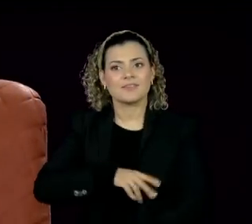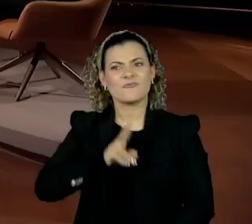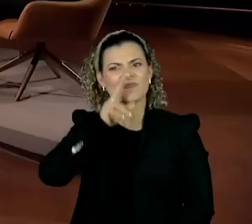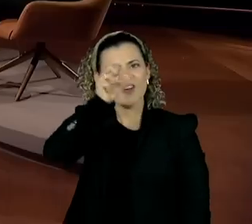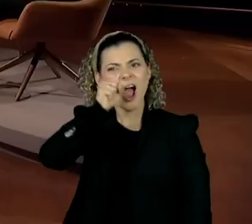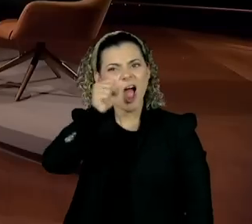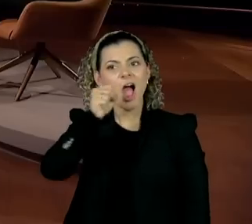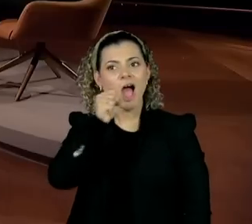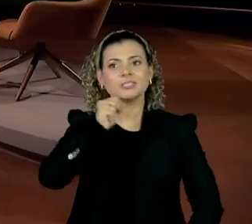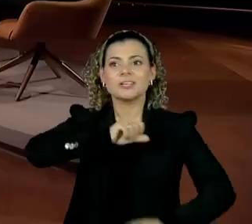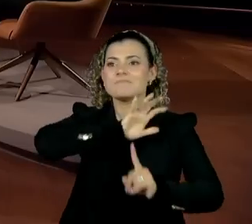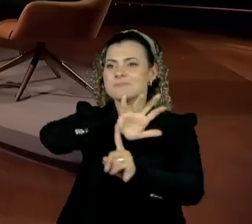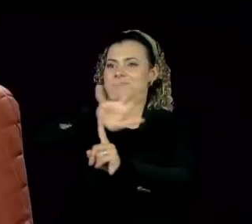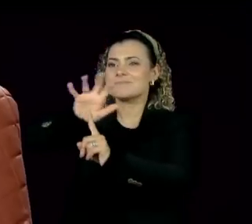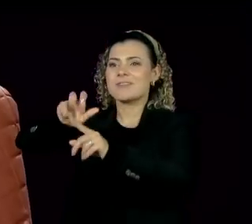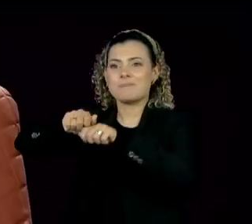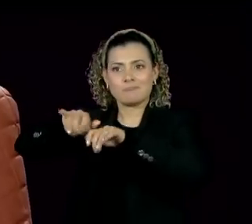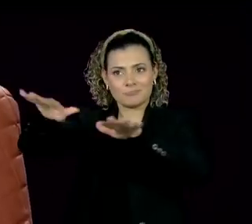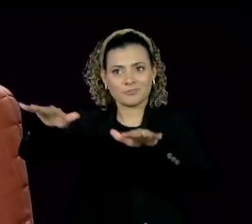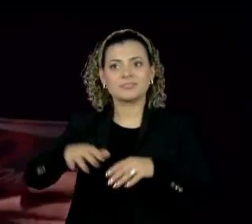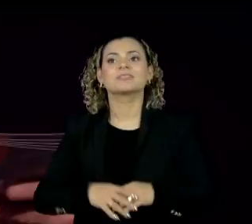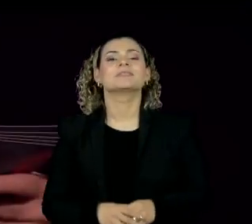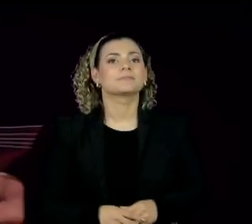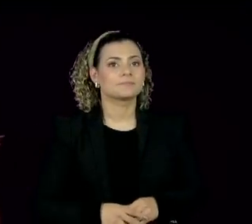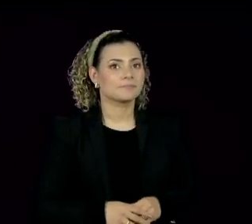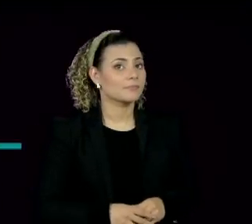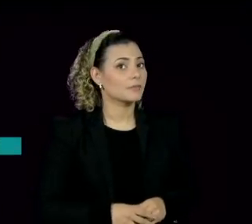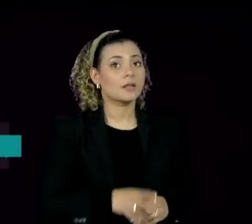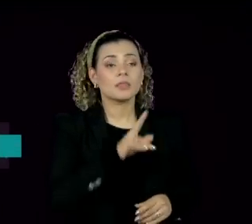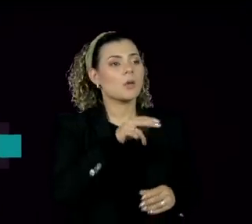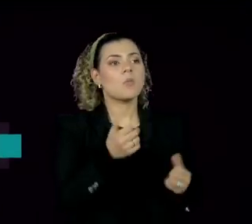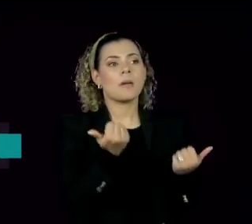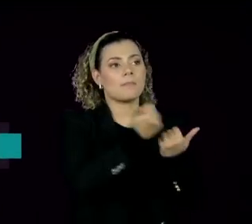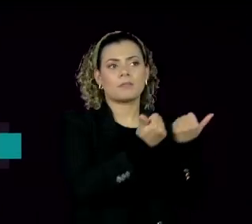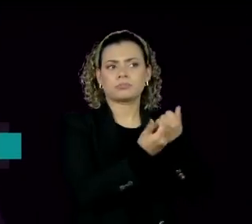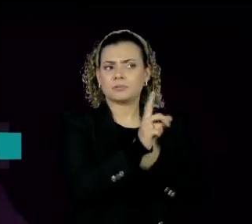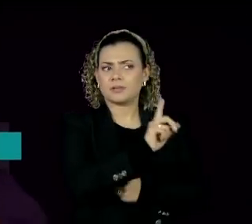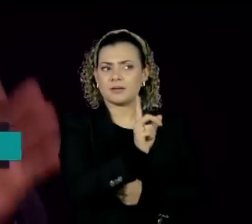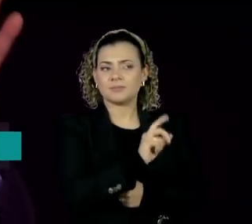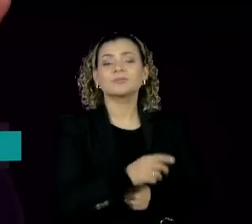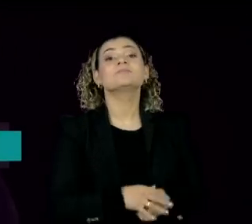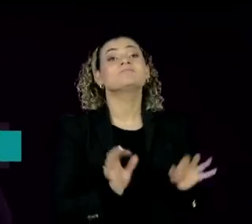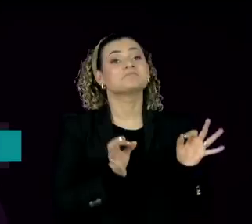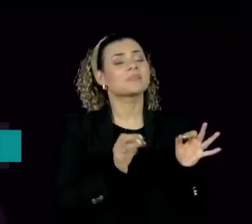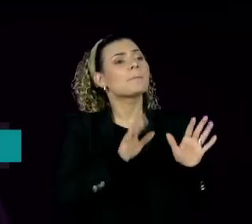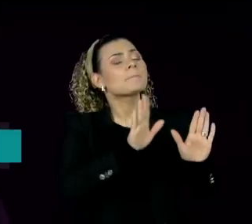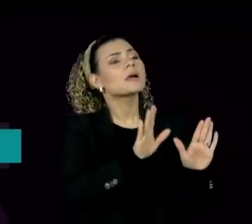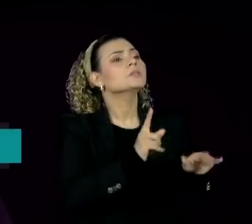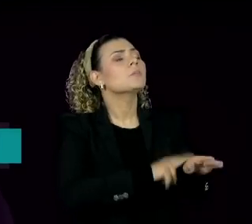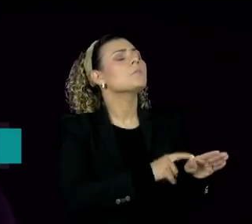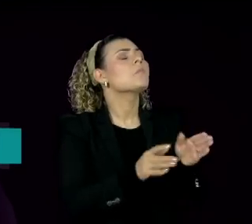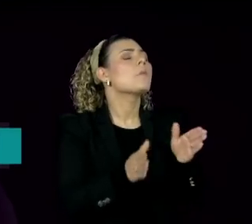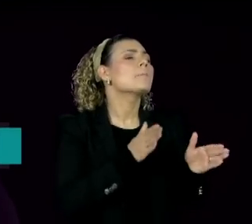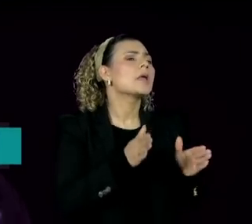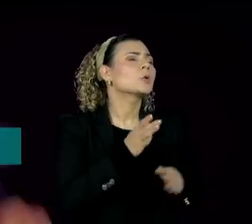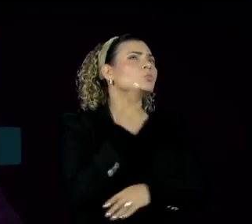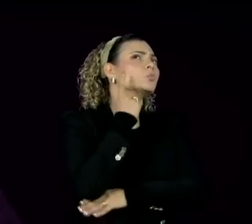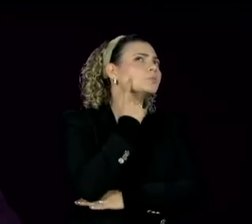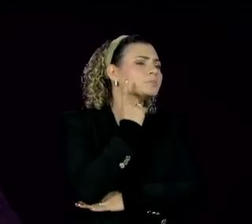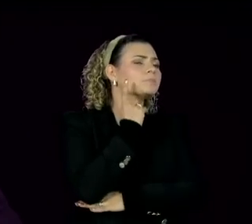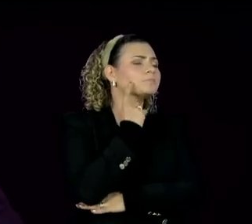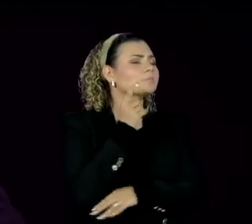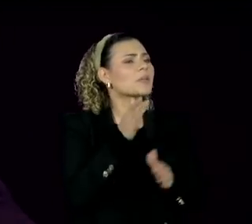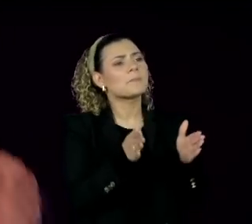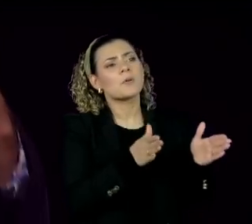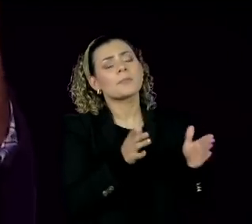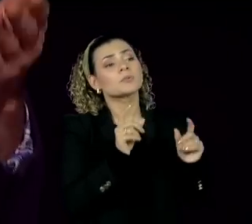forte, muito forte. Né? Não é que um elimina o outro, Não. absolutamente, né? Bom, mas aí chegou o momento da gente falar um